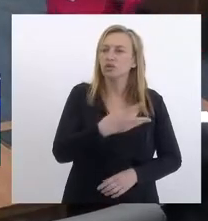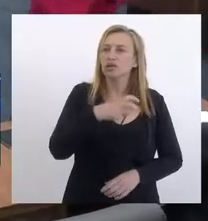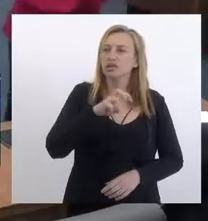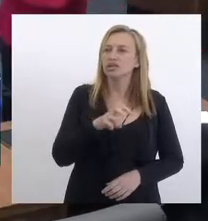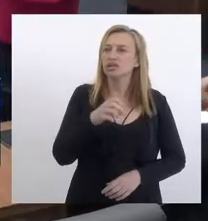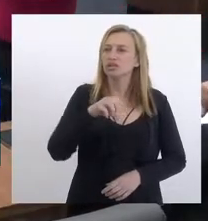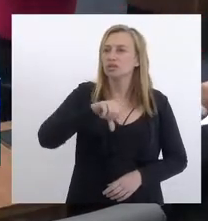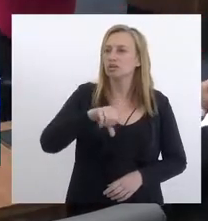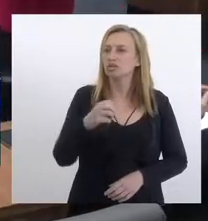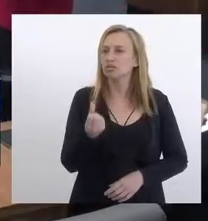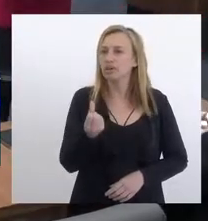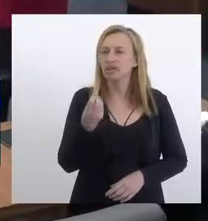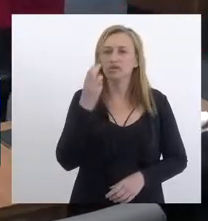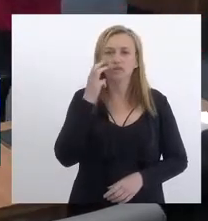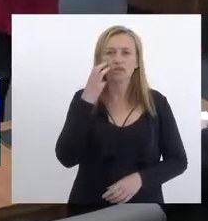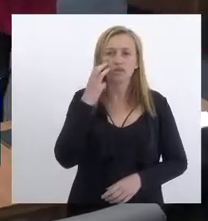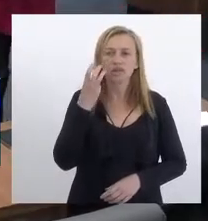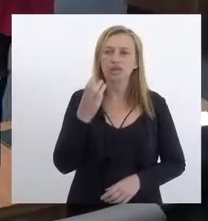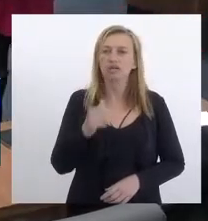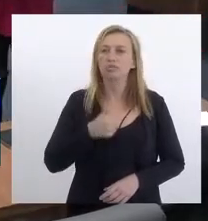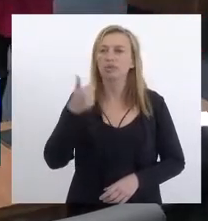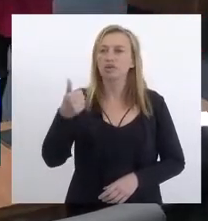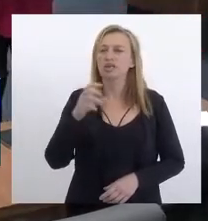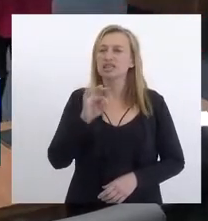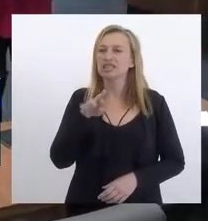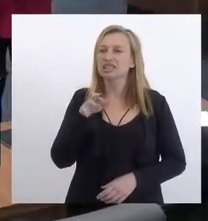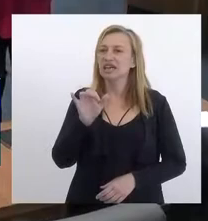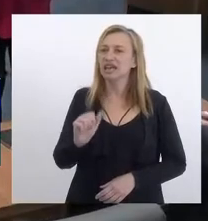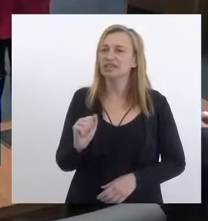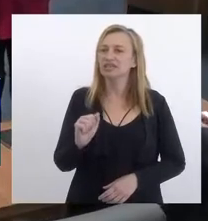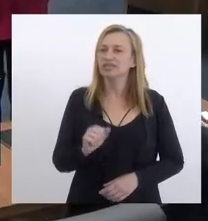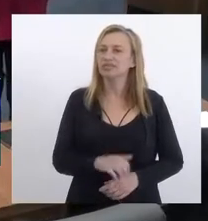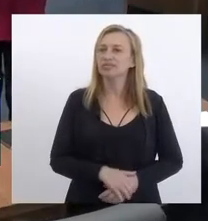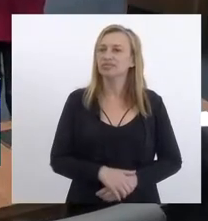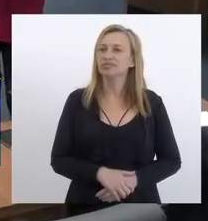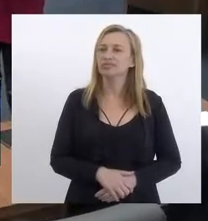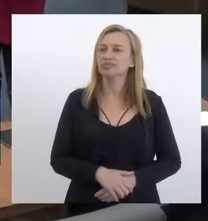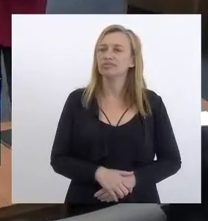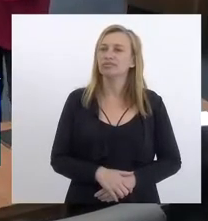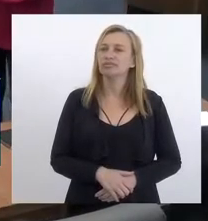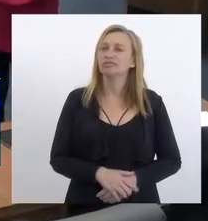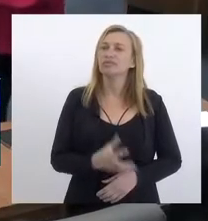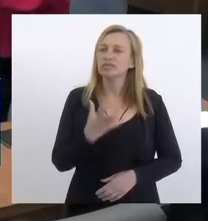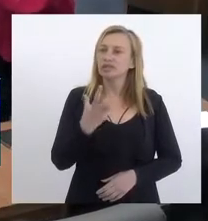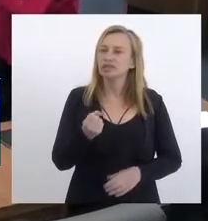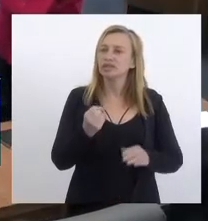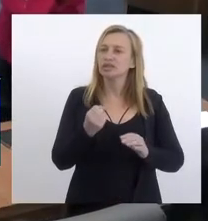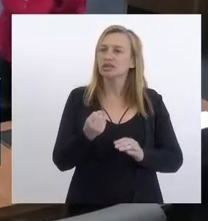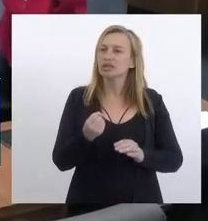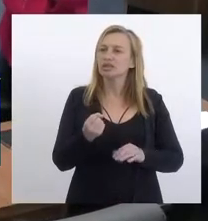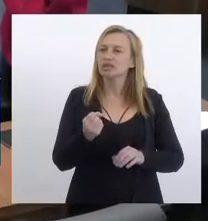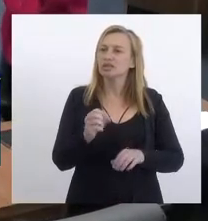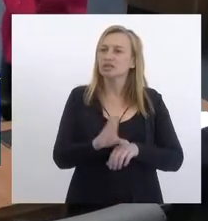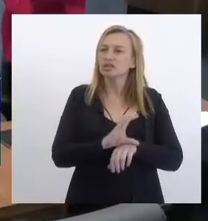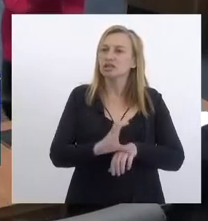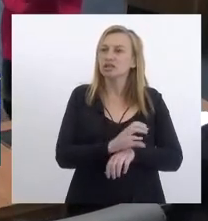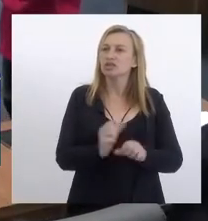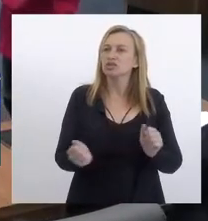4596, Valdeque. Melhorias sanitárias. Queria o programa. Parecer pela constitucionalidade com emenda, senhor